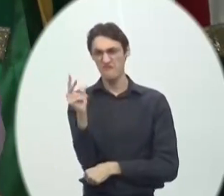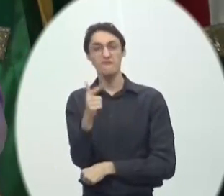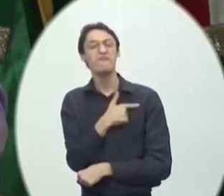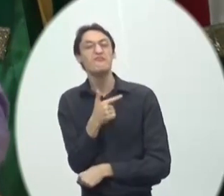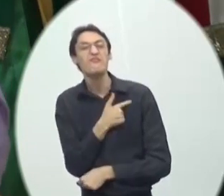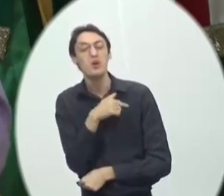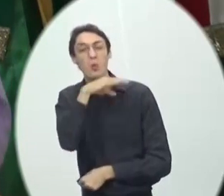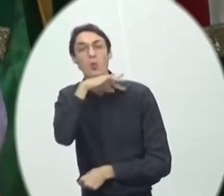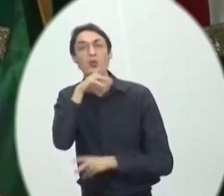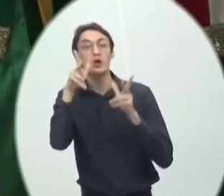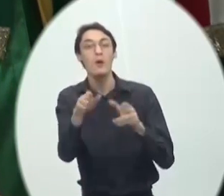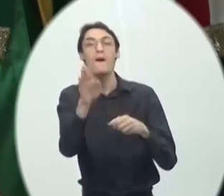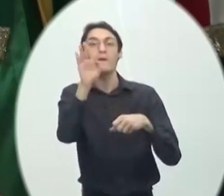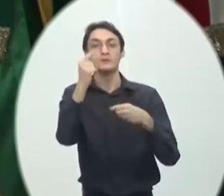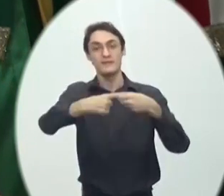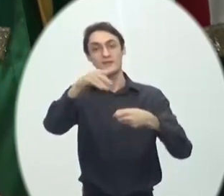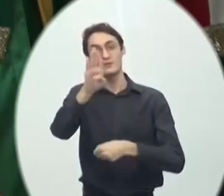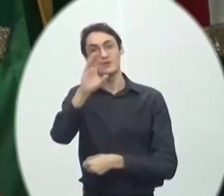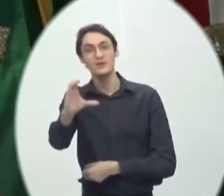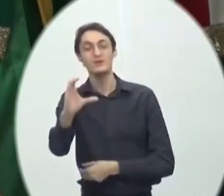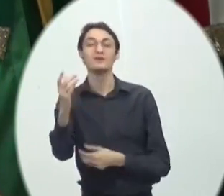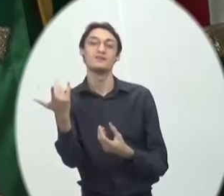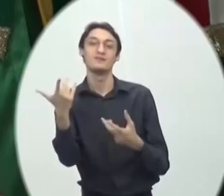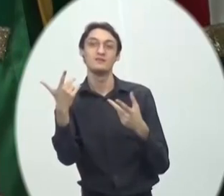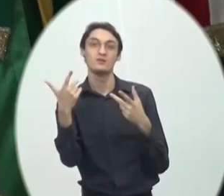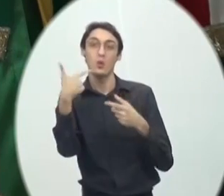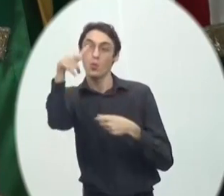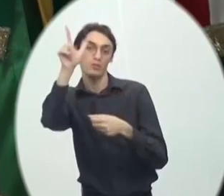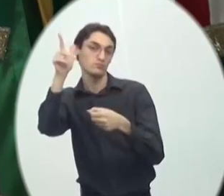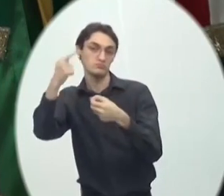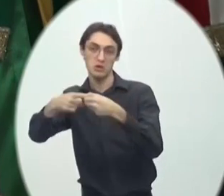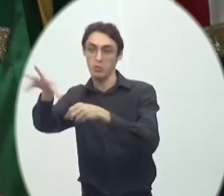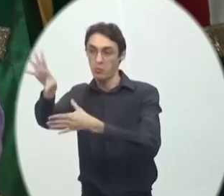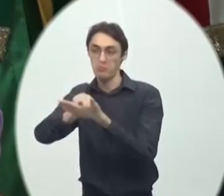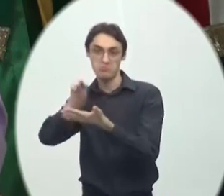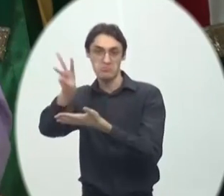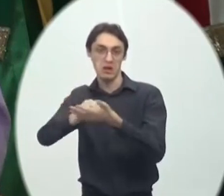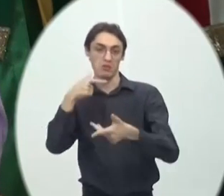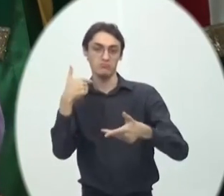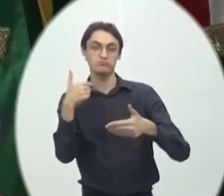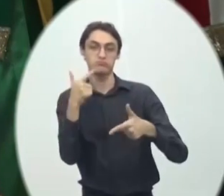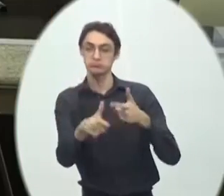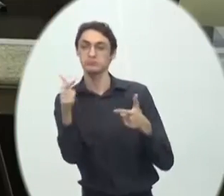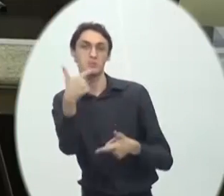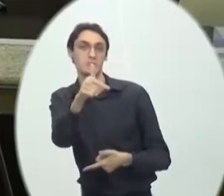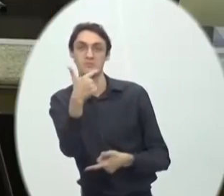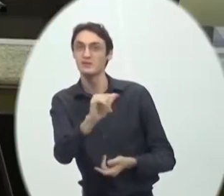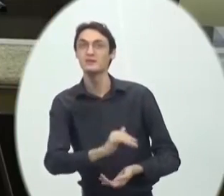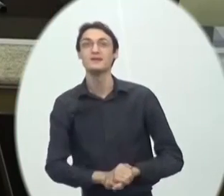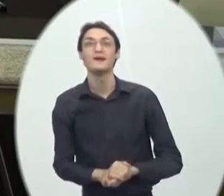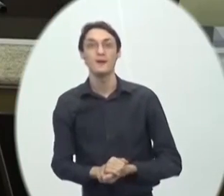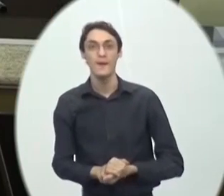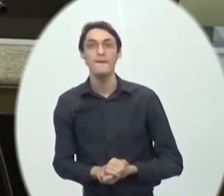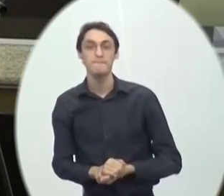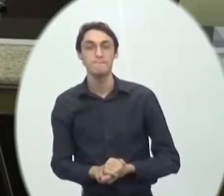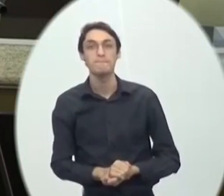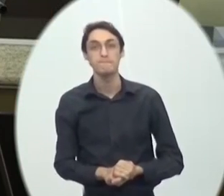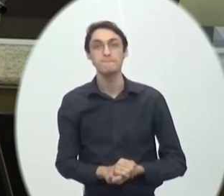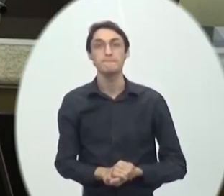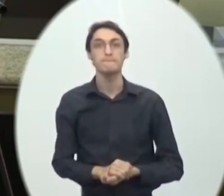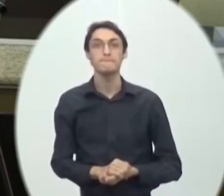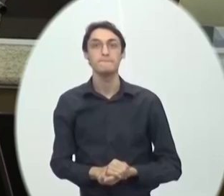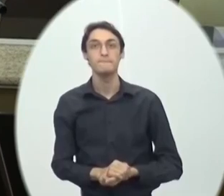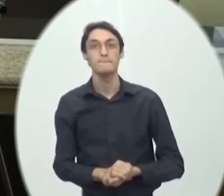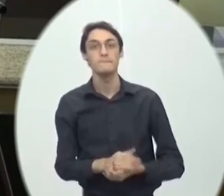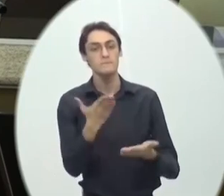tipo Balneário Camboriú. Pode se copiar de outra cidade, não tem problema nenhum. Se copiar coisa boa, não tem problema nenhum. Então está sendo já feito um